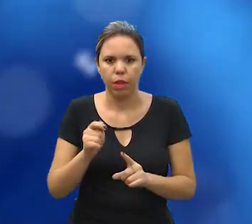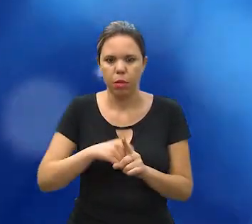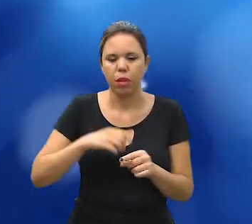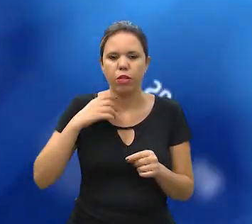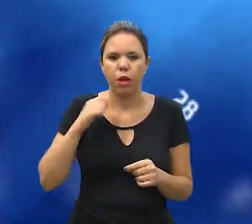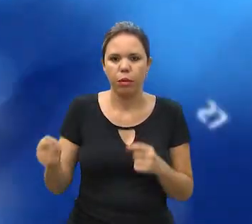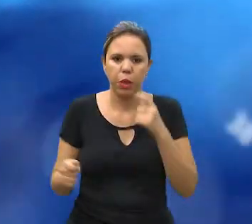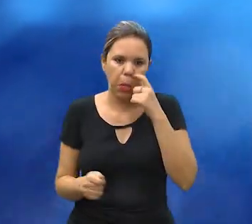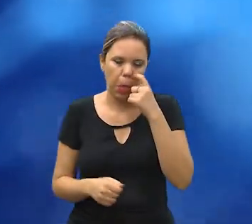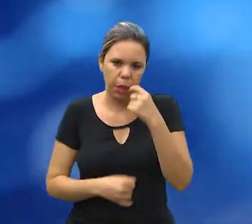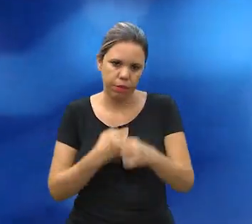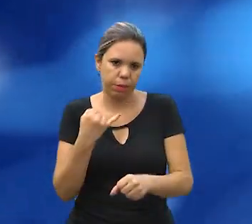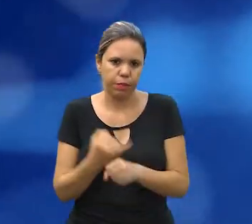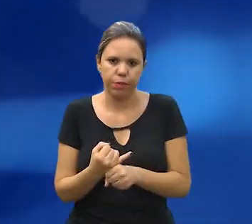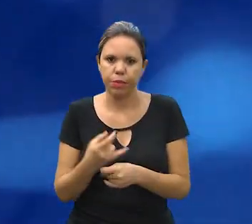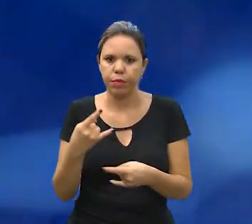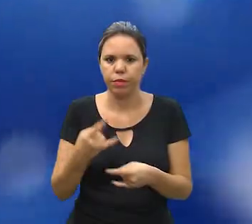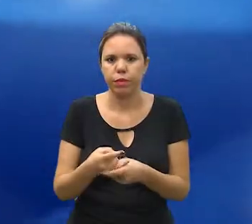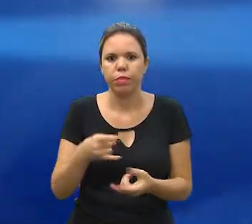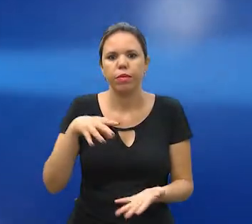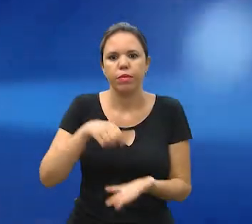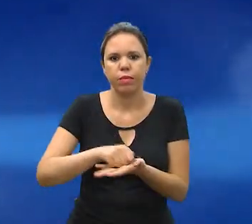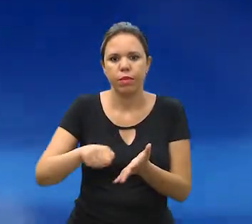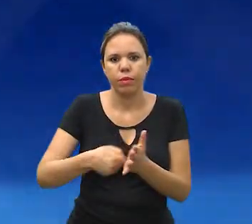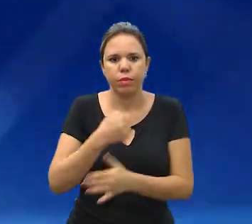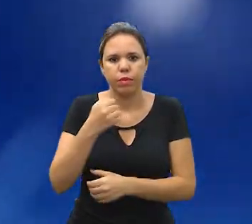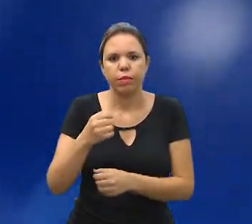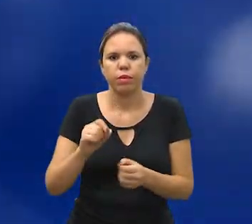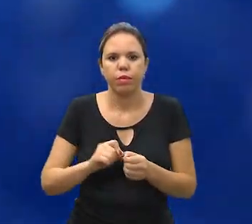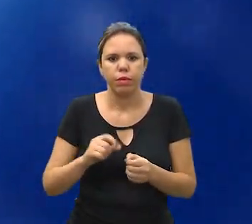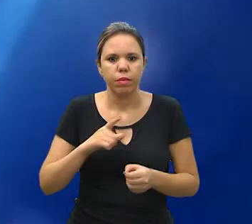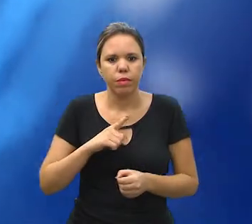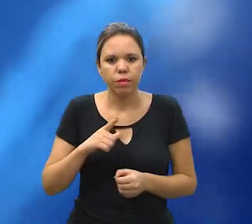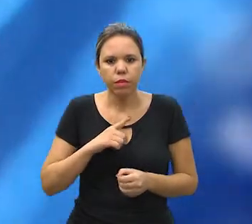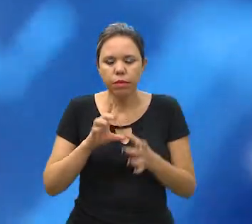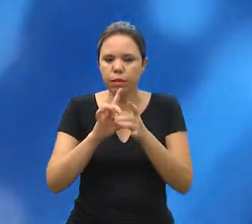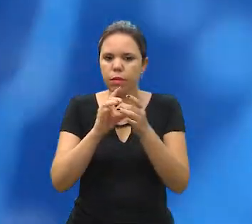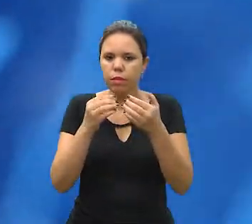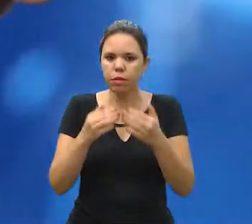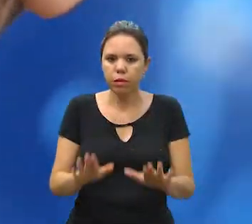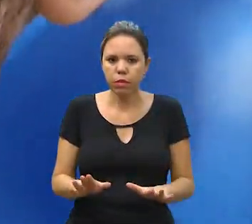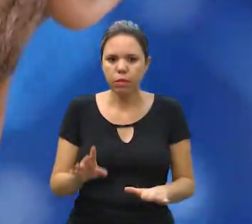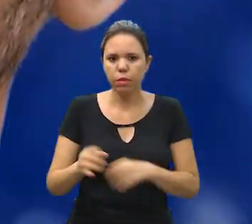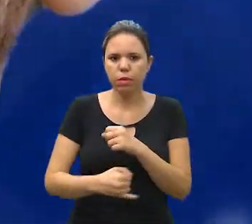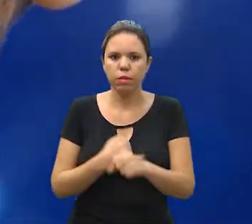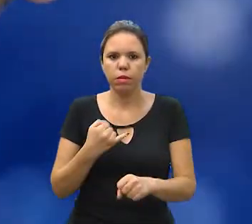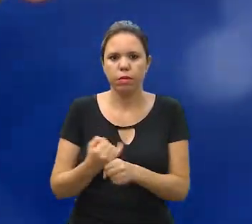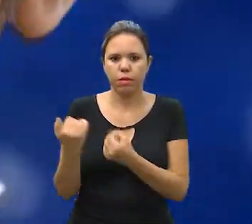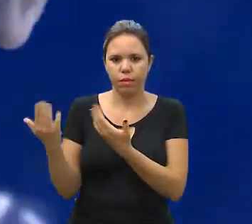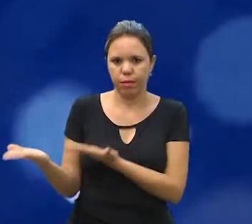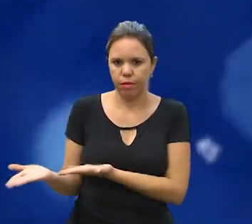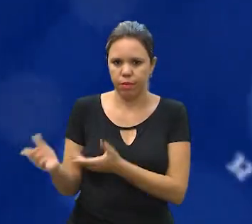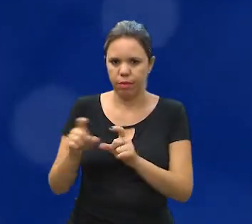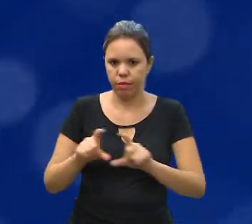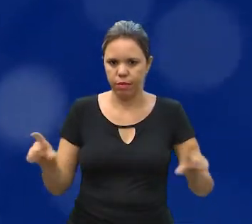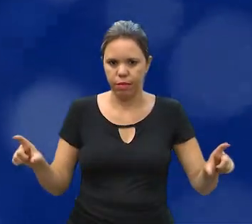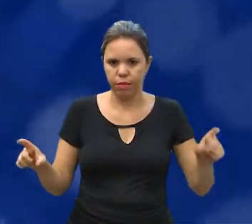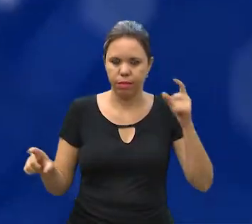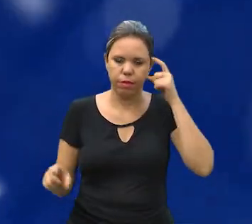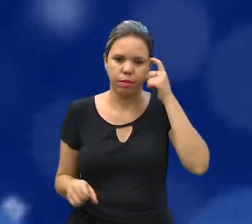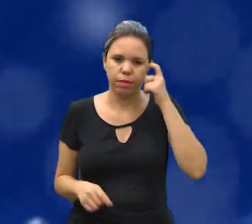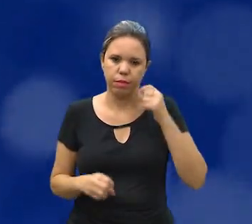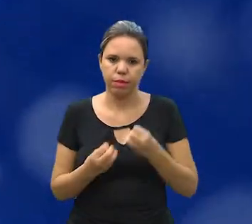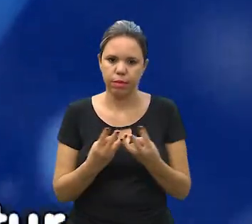em abril por meio de sistema remoto. O edital completo e as inscrições estão disponíveis neste site que está aqui na